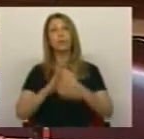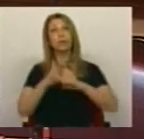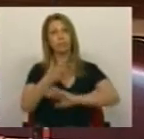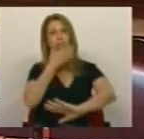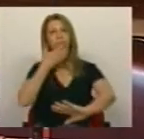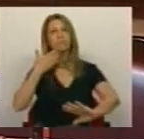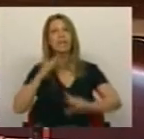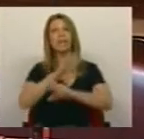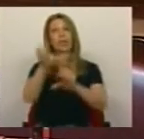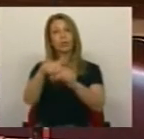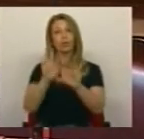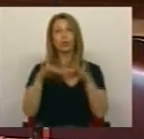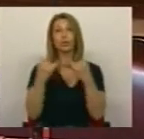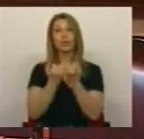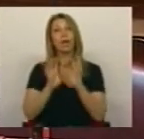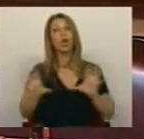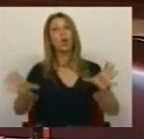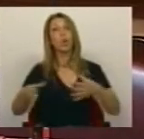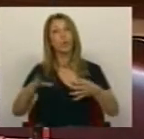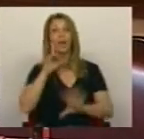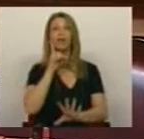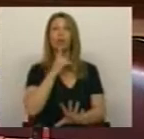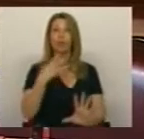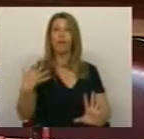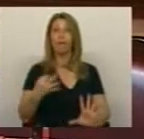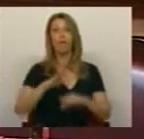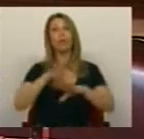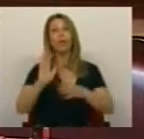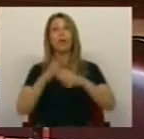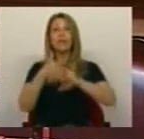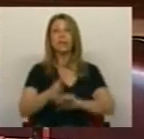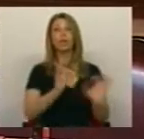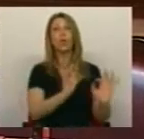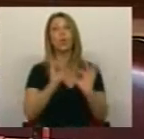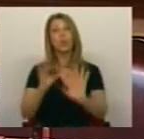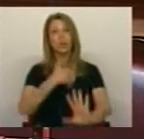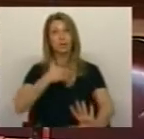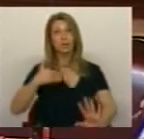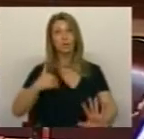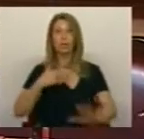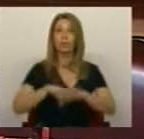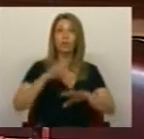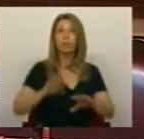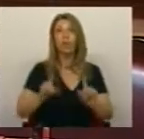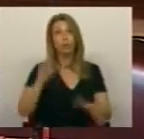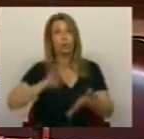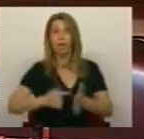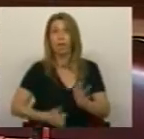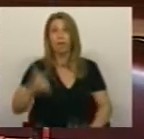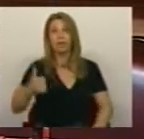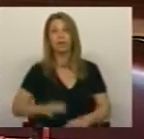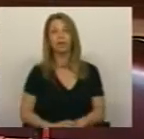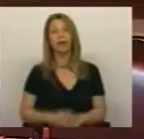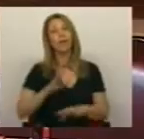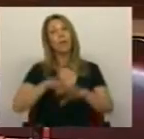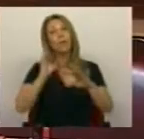acessibilidade e na inclusão social da comunidade surda no que respeita ao acesso aos cuidados de saúde e são, por isso, imprescindíveis. Foi por